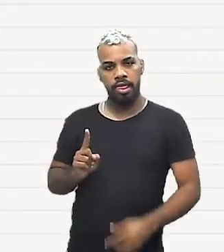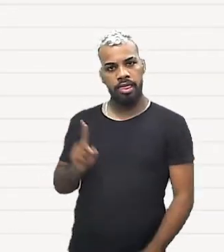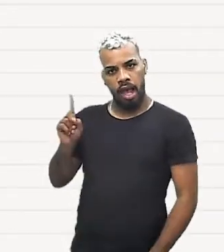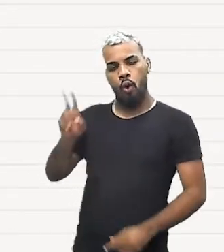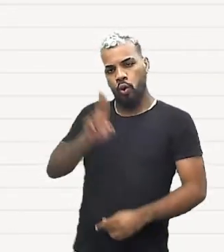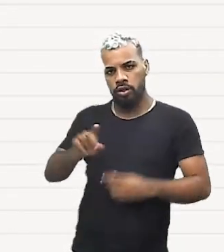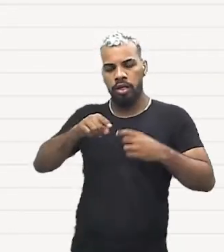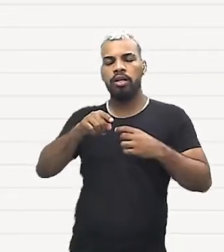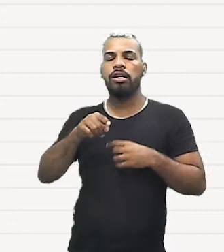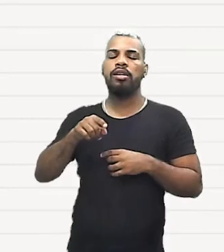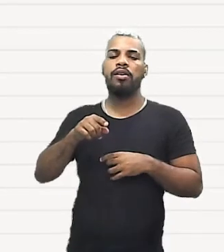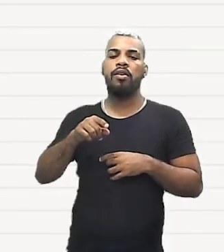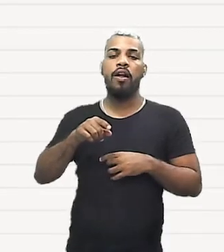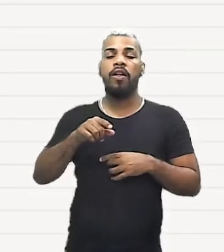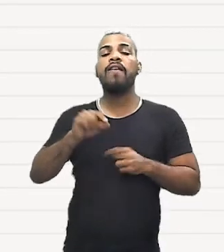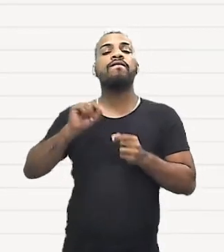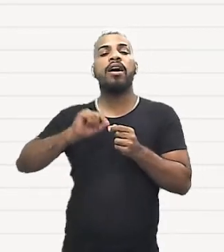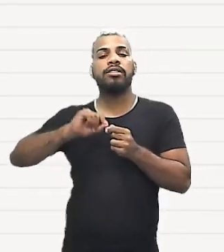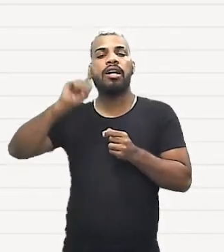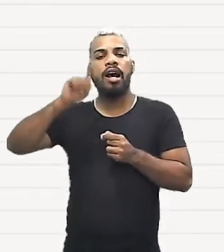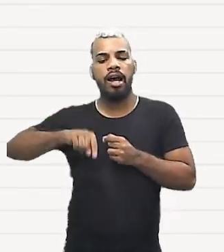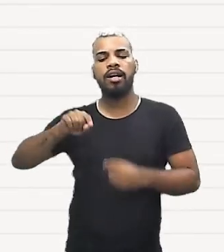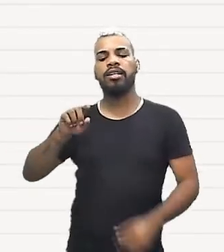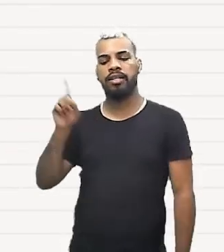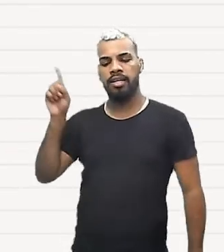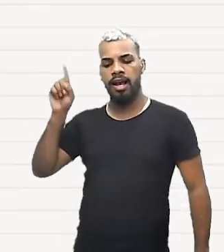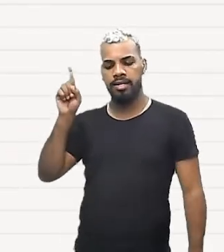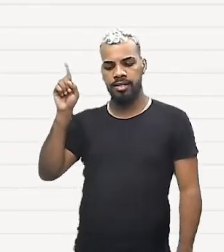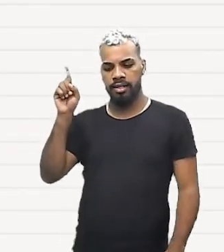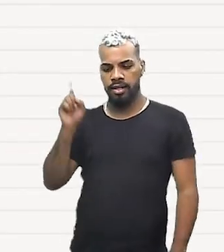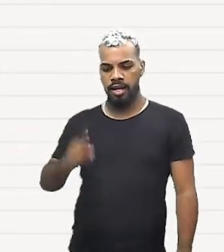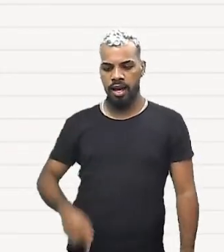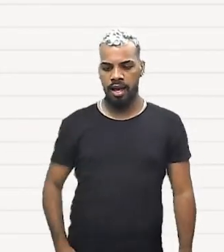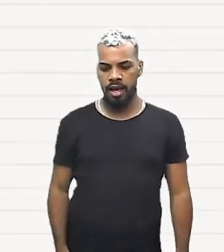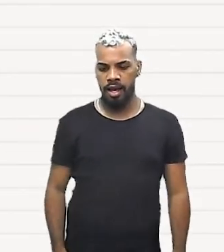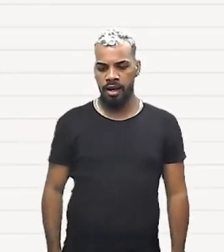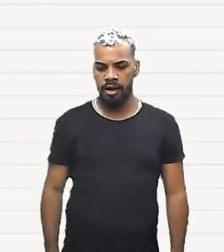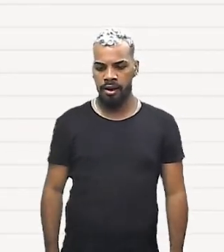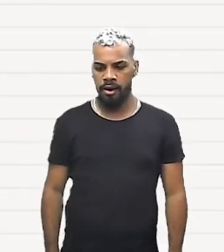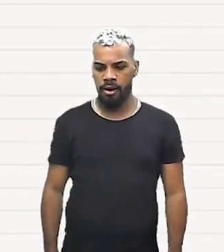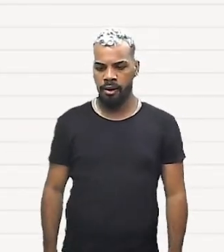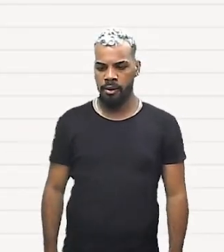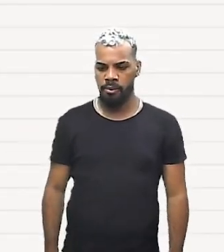ó ela é realizada cuidado com isso por leveduras